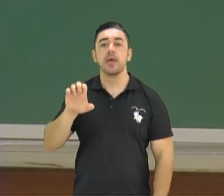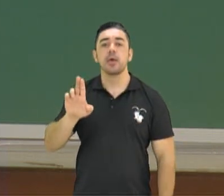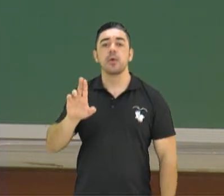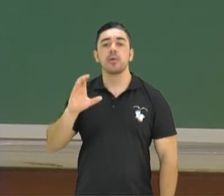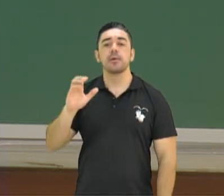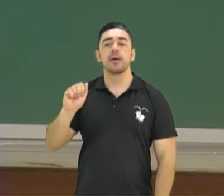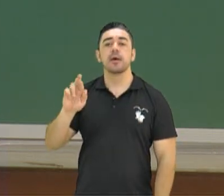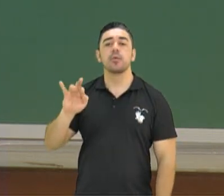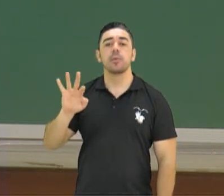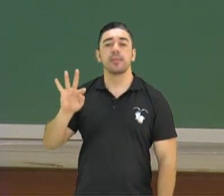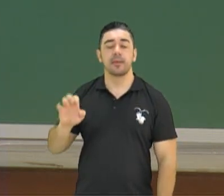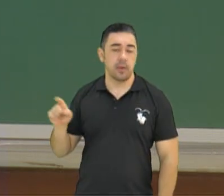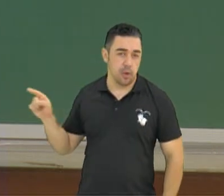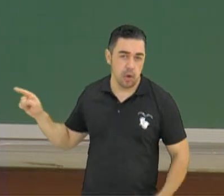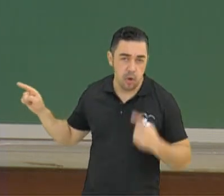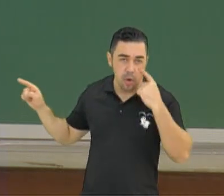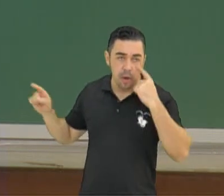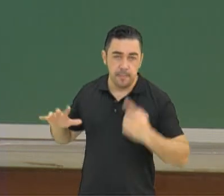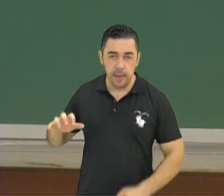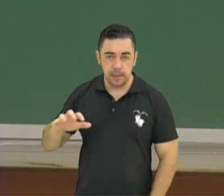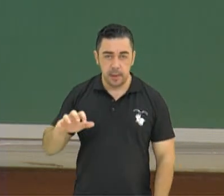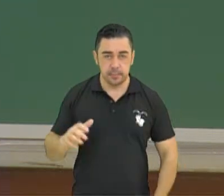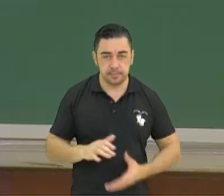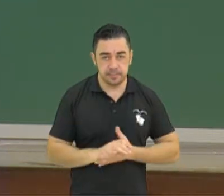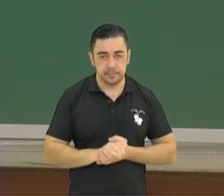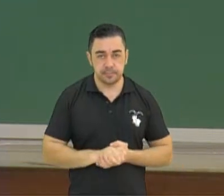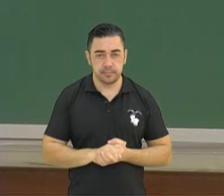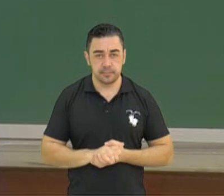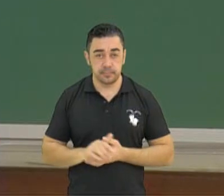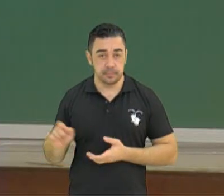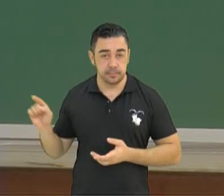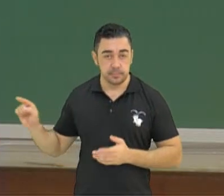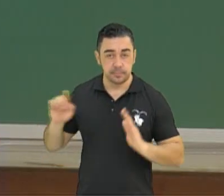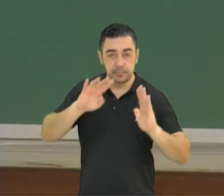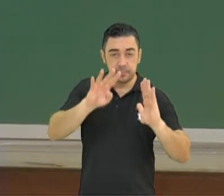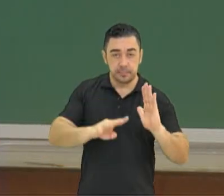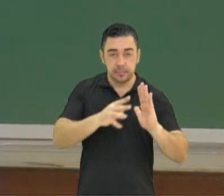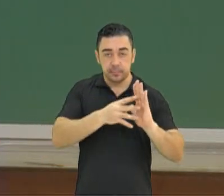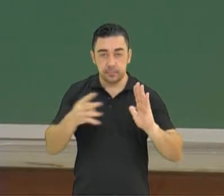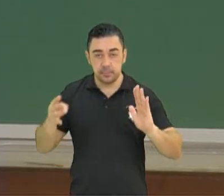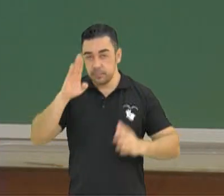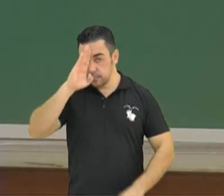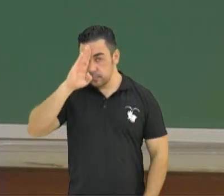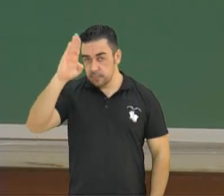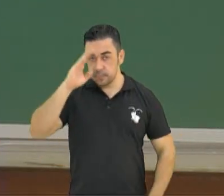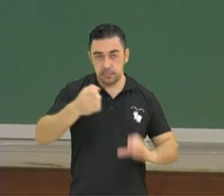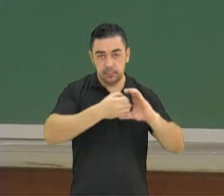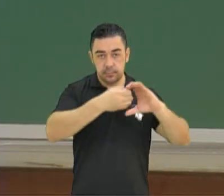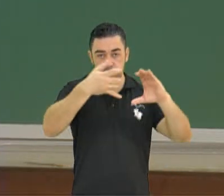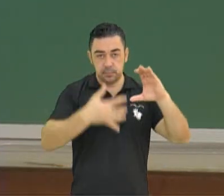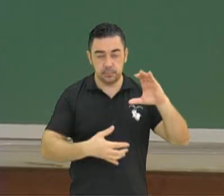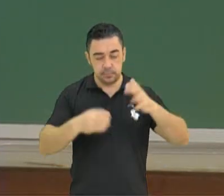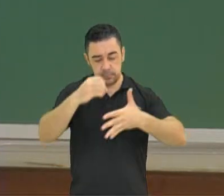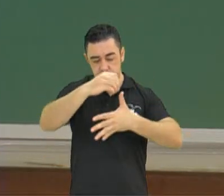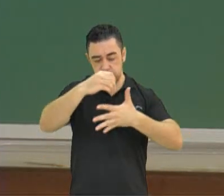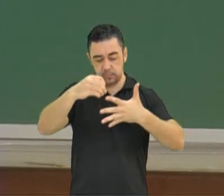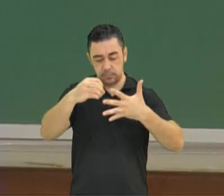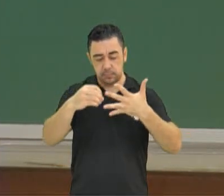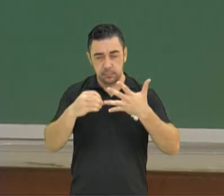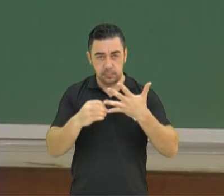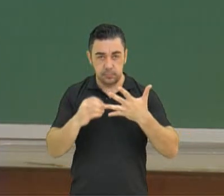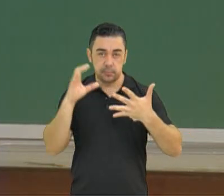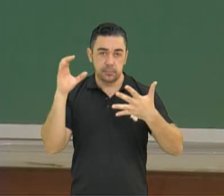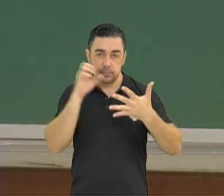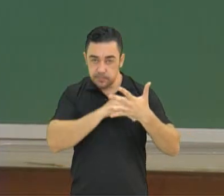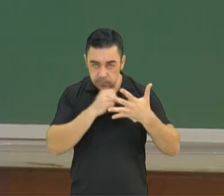todas bonitinhas ali mostrando para você. Esse quadro aqui está mostrando as principais características dos 5 reinos. Então vamos falar rapidinho